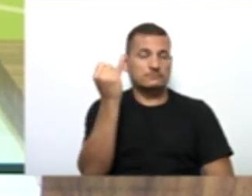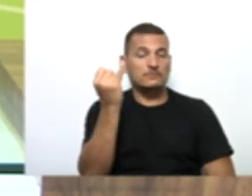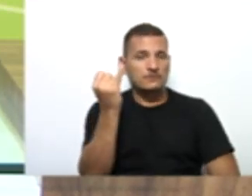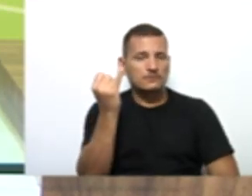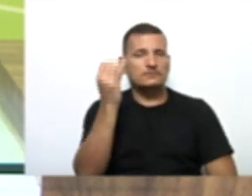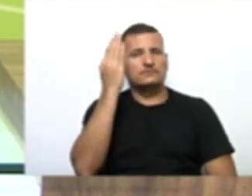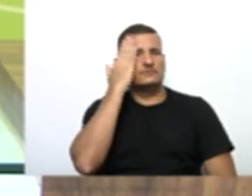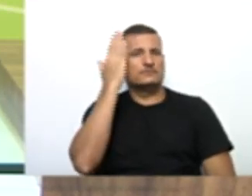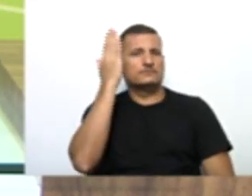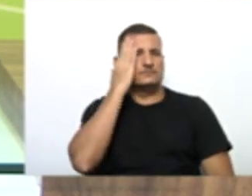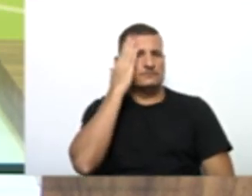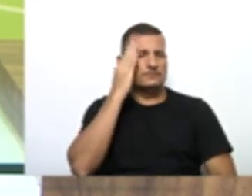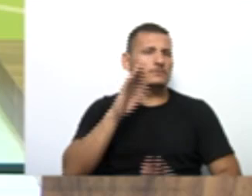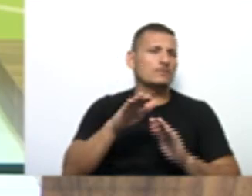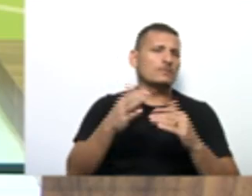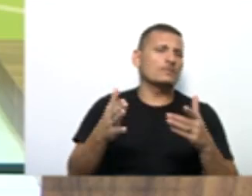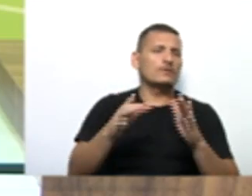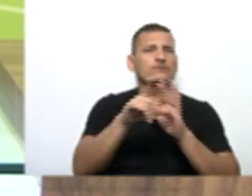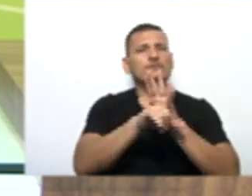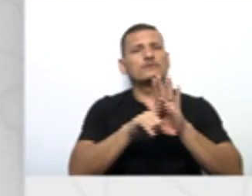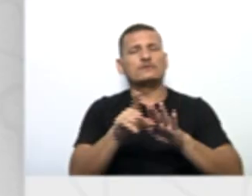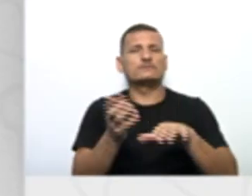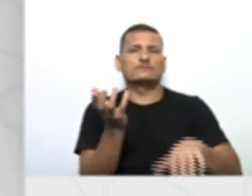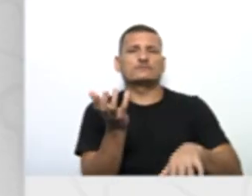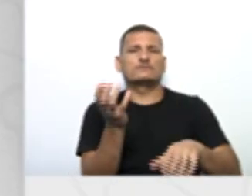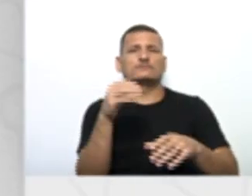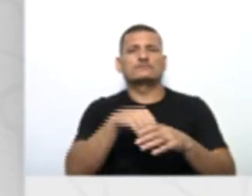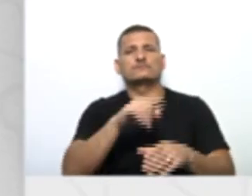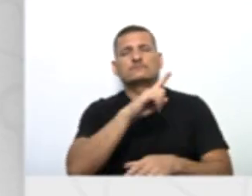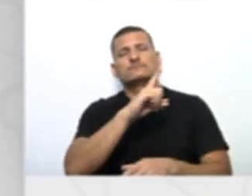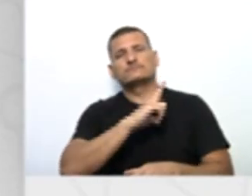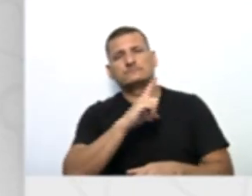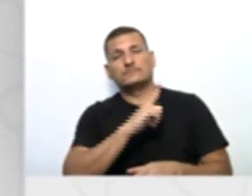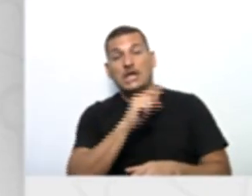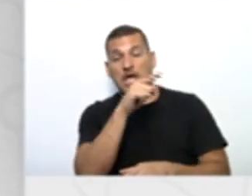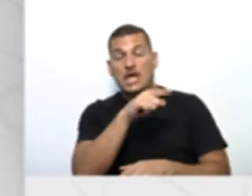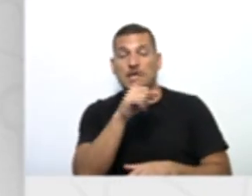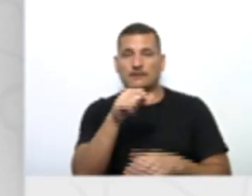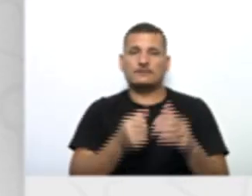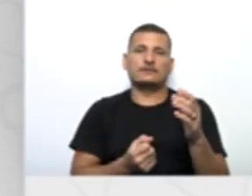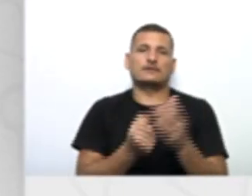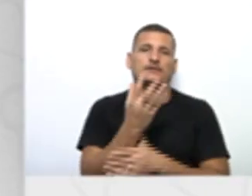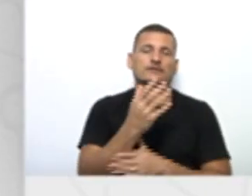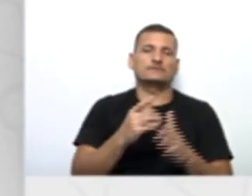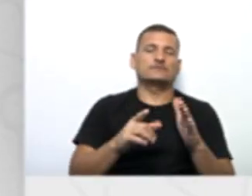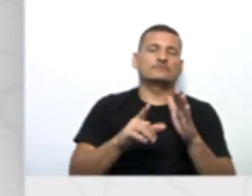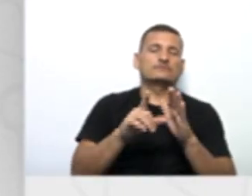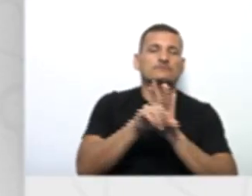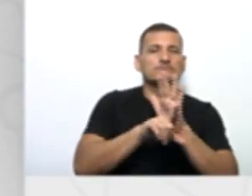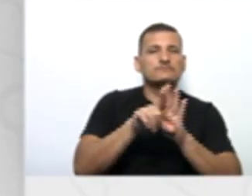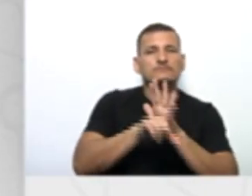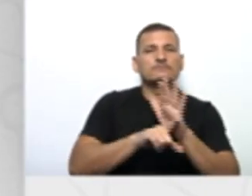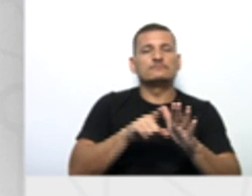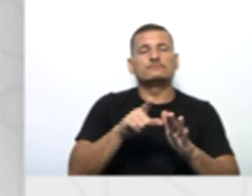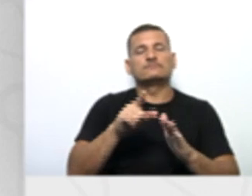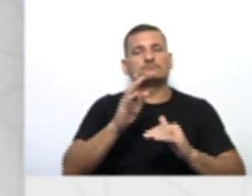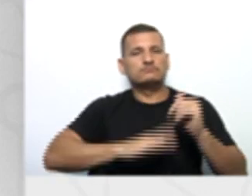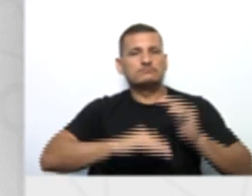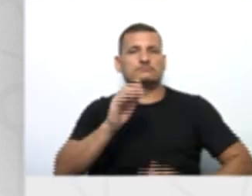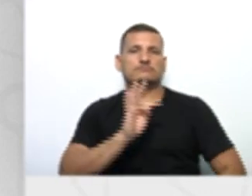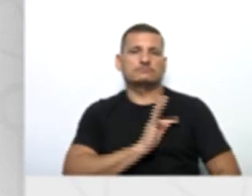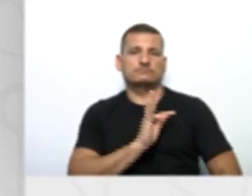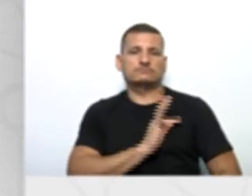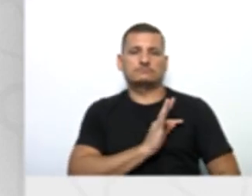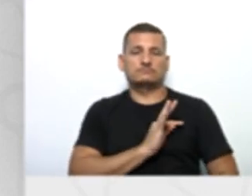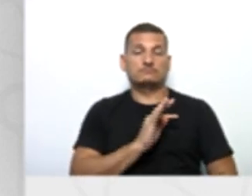são os projetos de lei que estão tramitando no Congresso Nacional e que visam a regulamentação da profissão. E nós temos